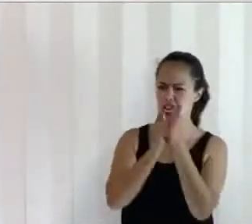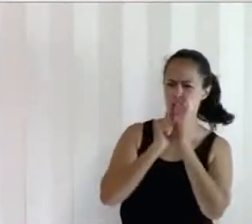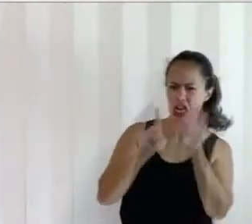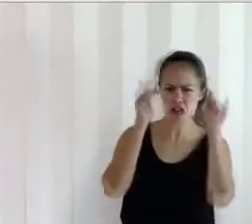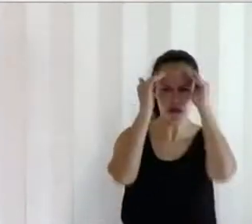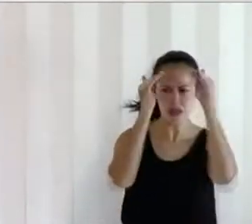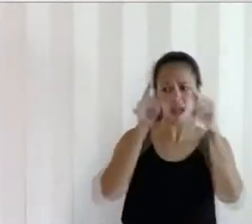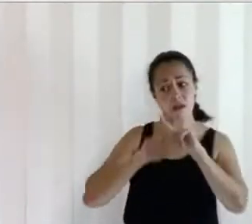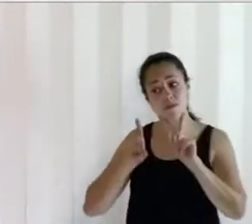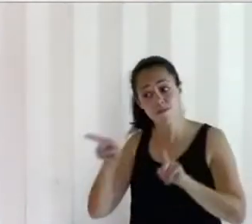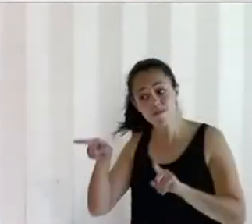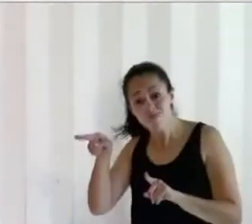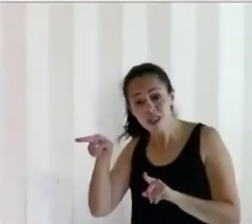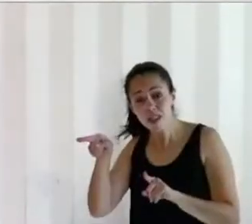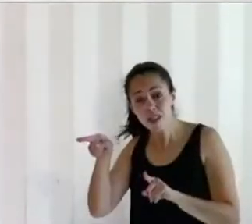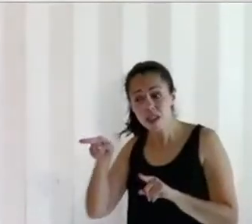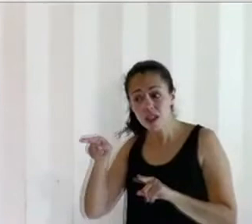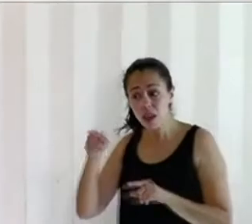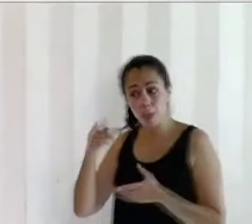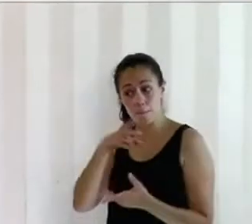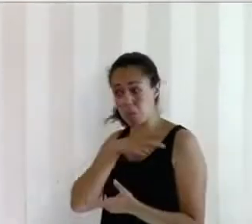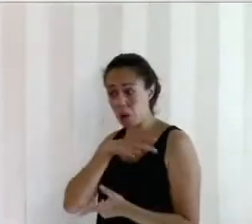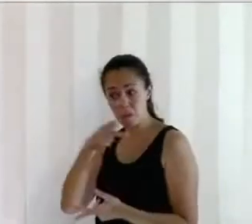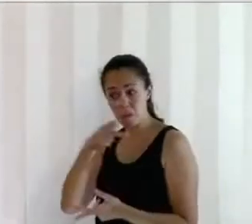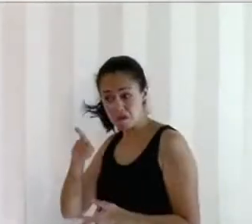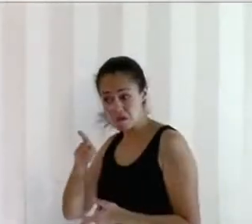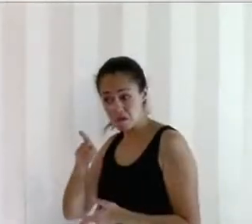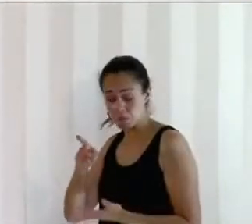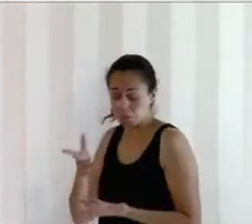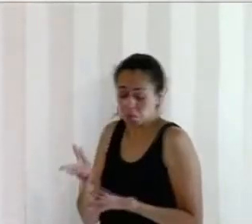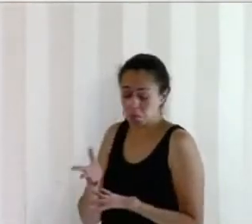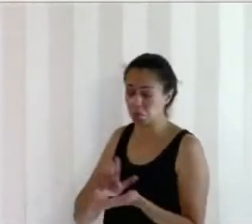neste momento. Porque veja só,